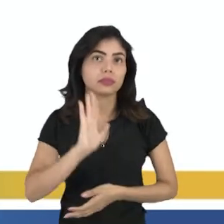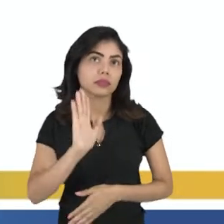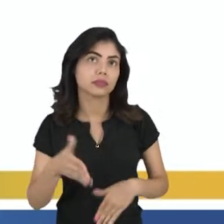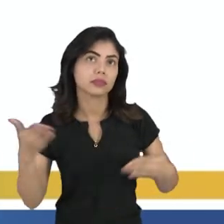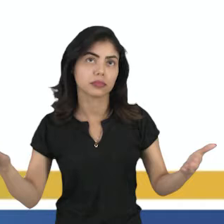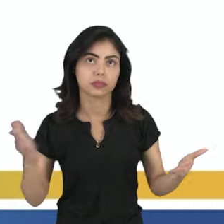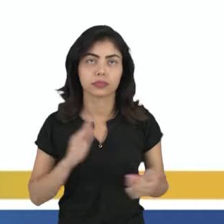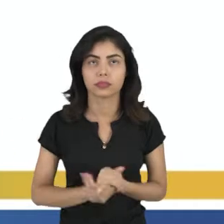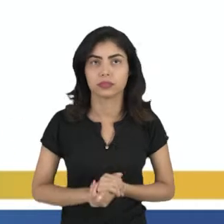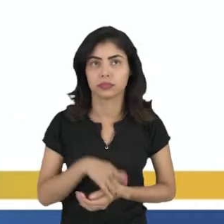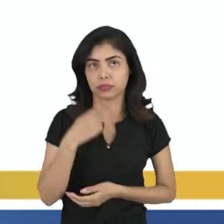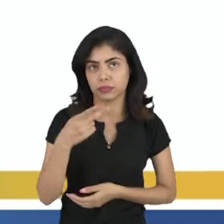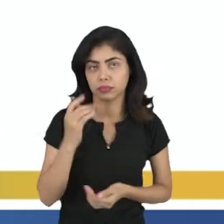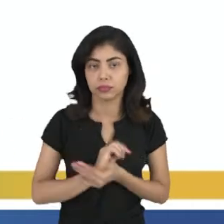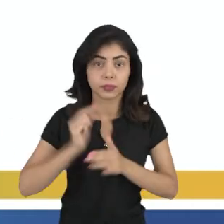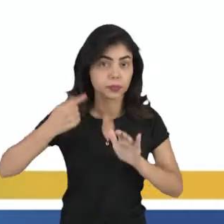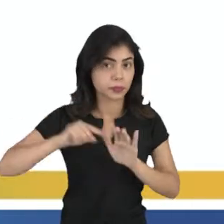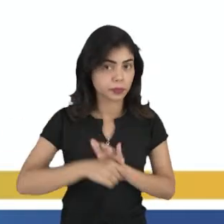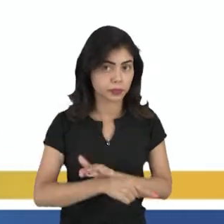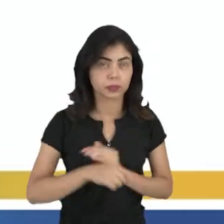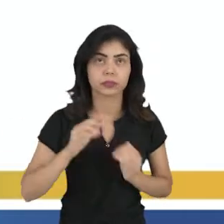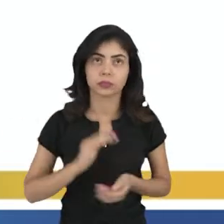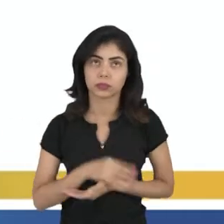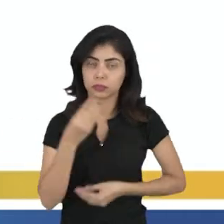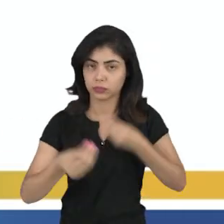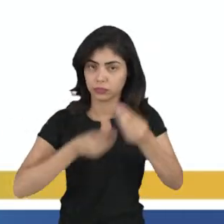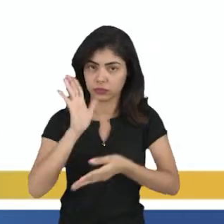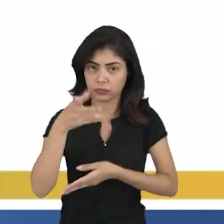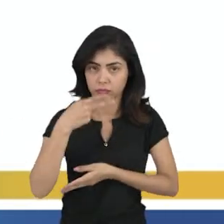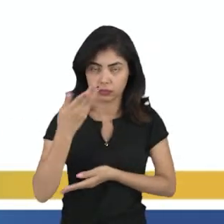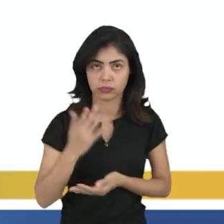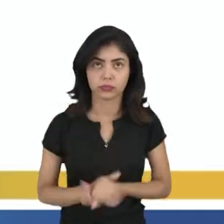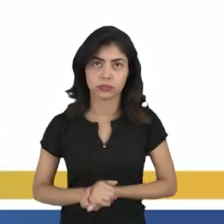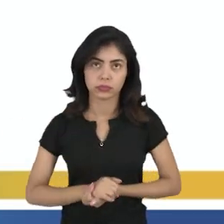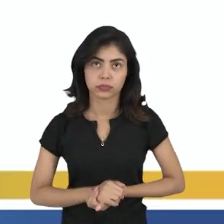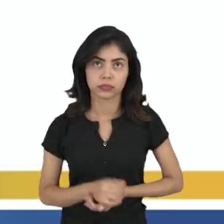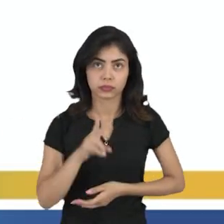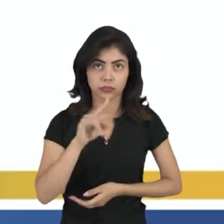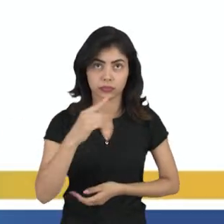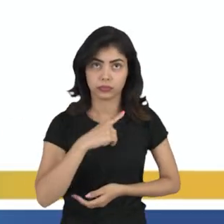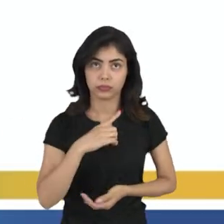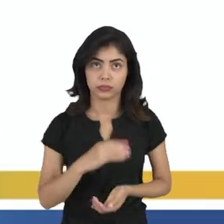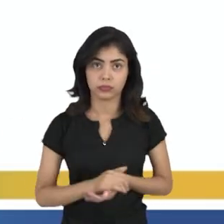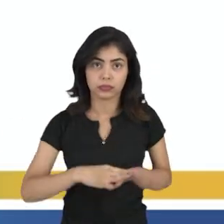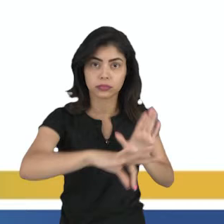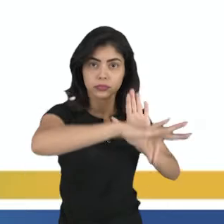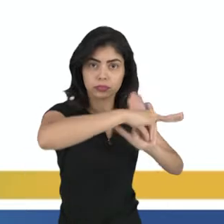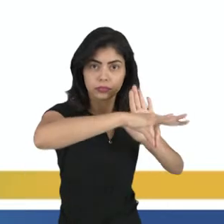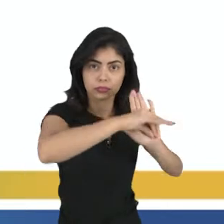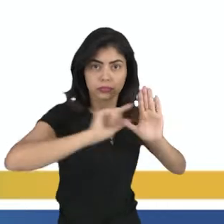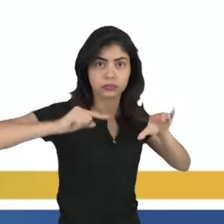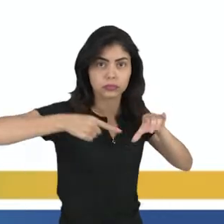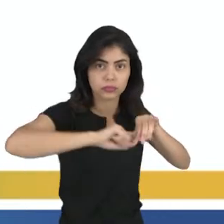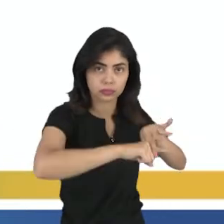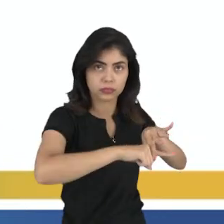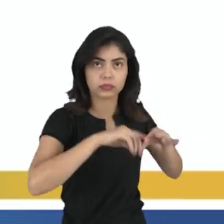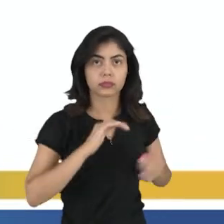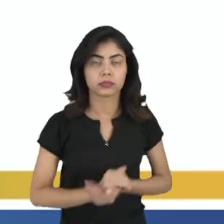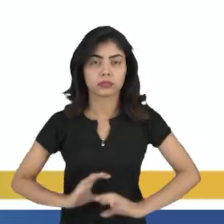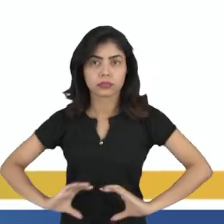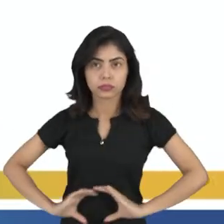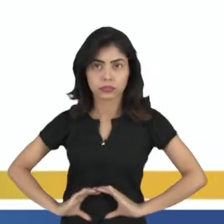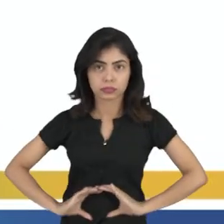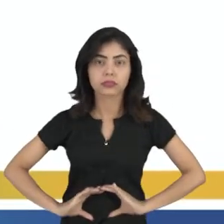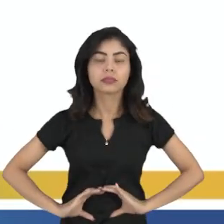E já falando dos órgãos internos, como eu já comecei a mencionar, a gente vai ter aí a vagina, o útero,